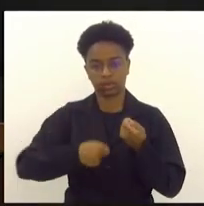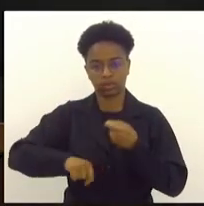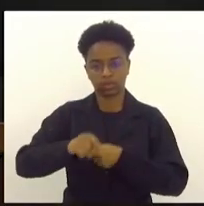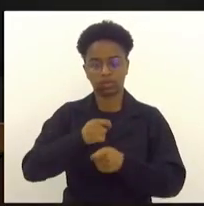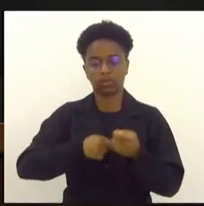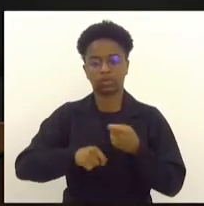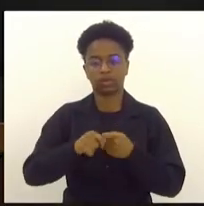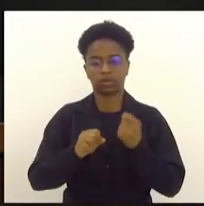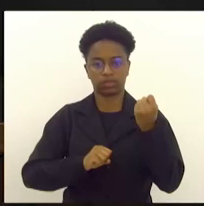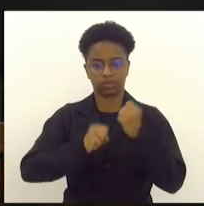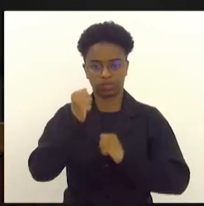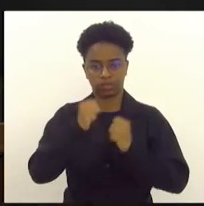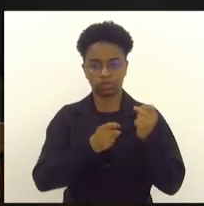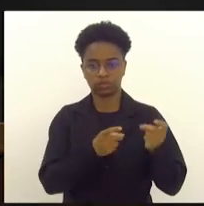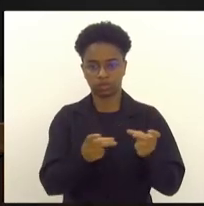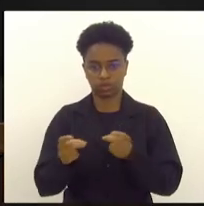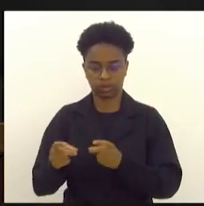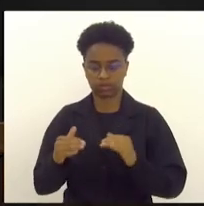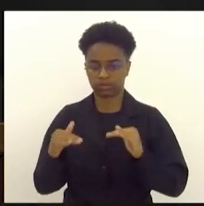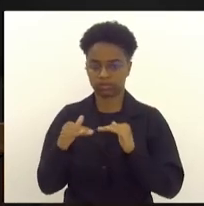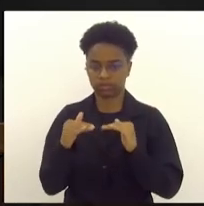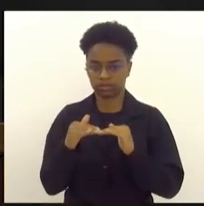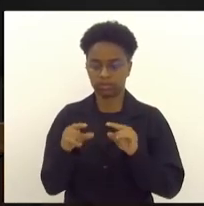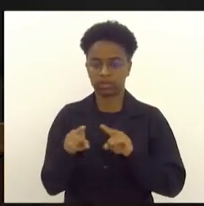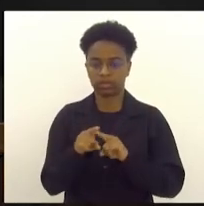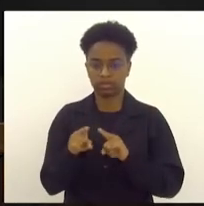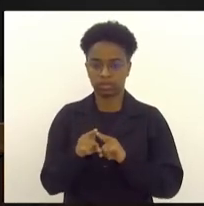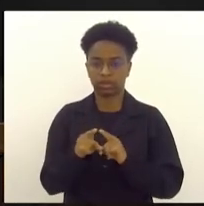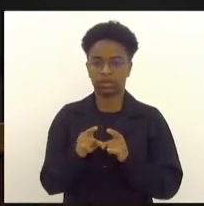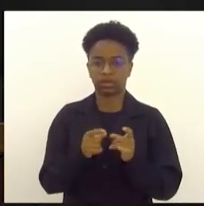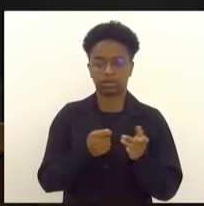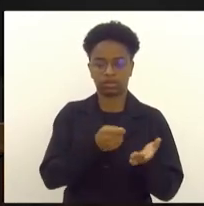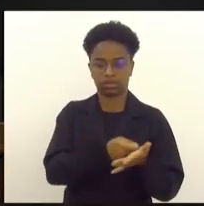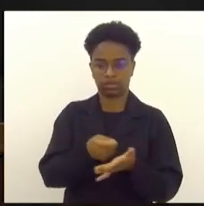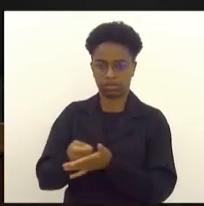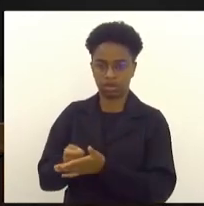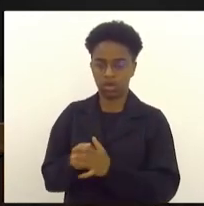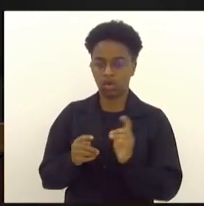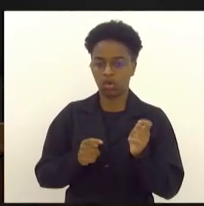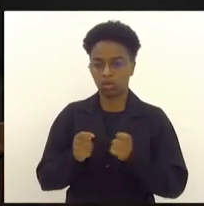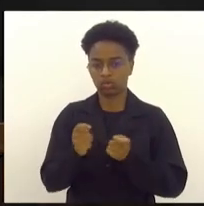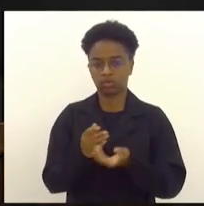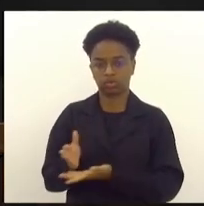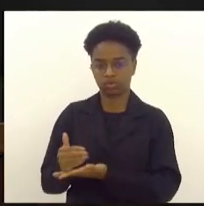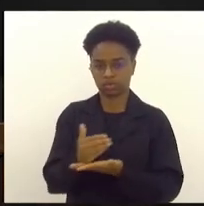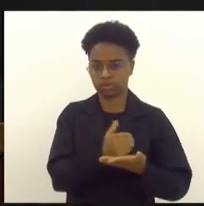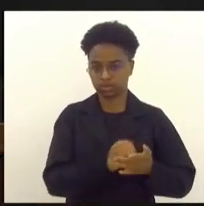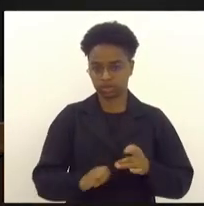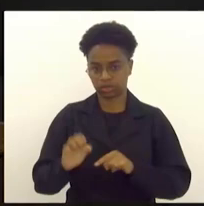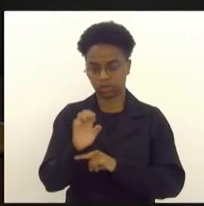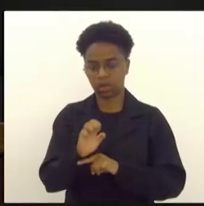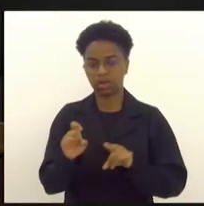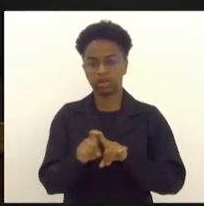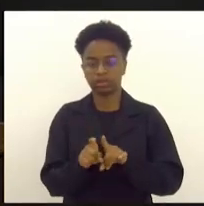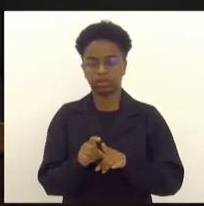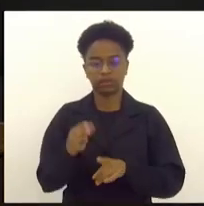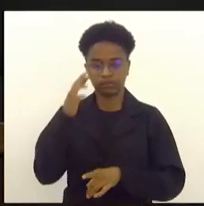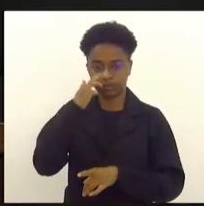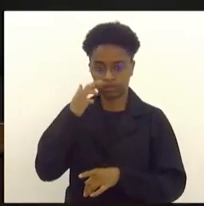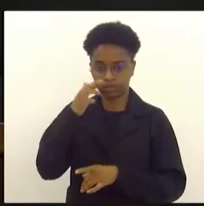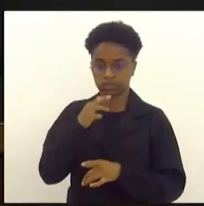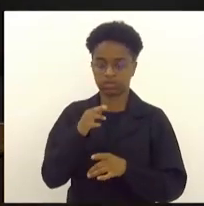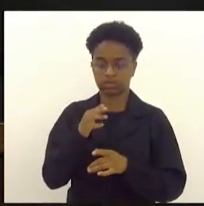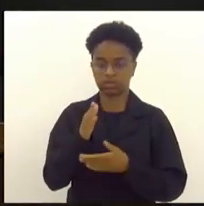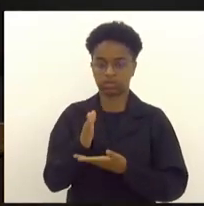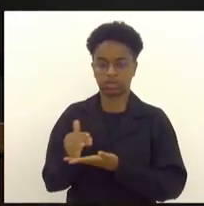Indústria e Comércio favorável de tributação controle da arrecadação estadual e fiscalização dos tributos estaduais favorável